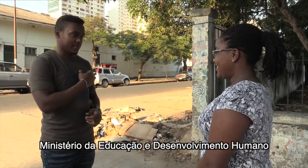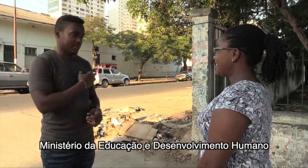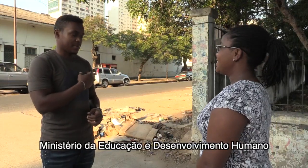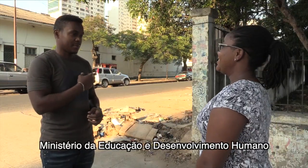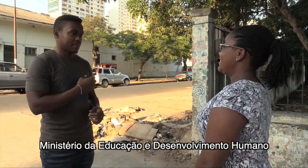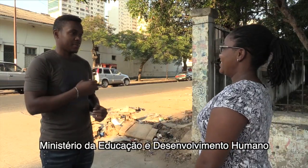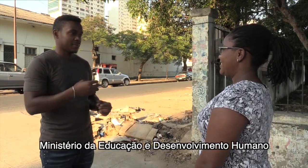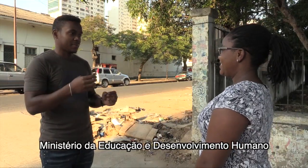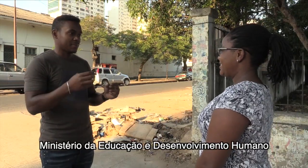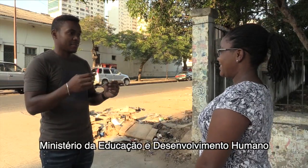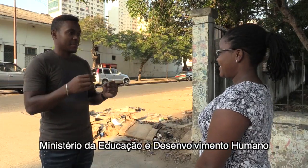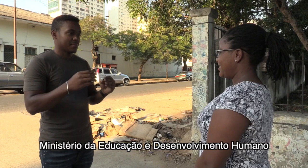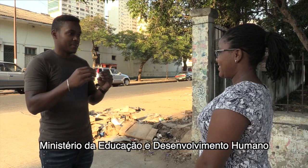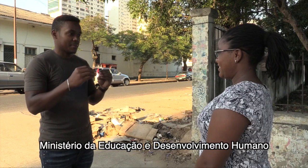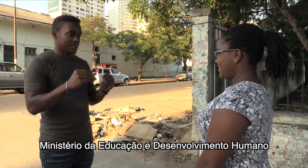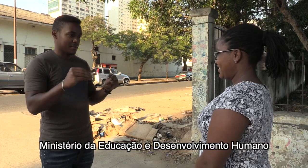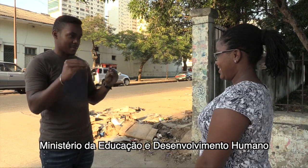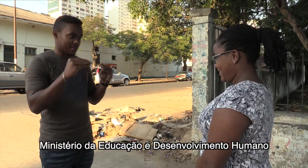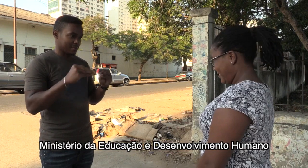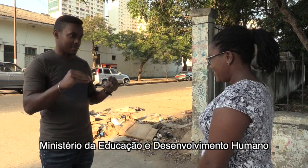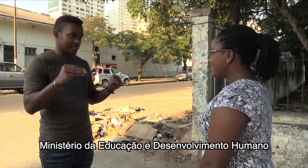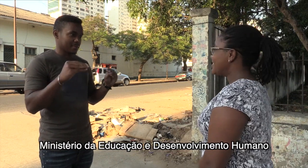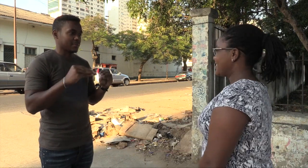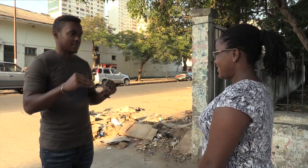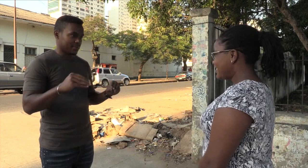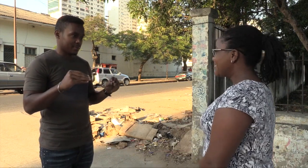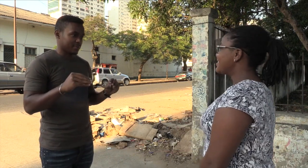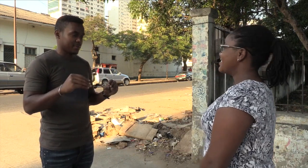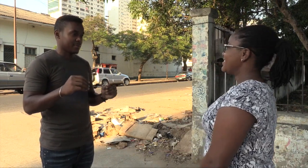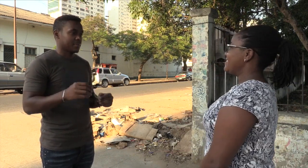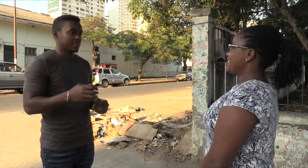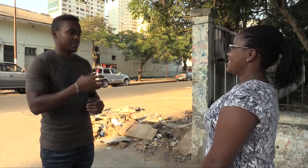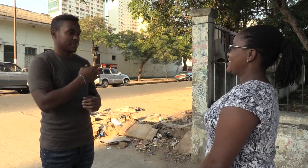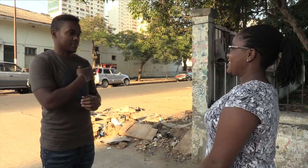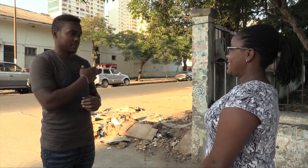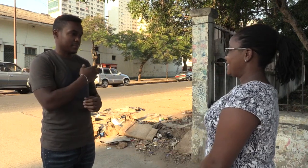da educação ao em desenvolvimento humano